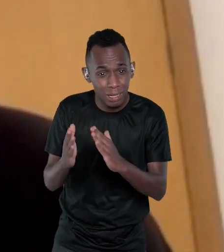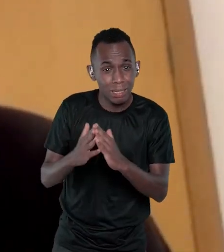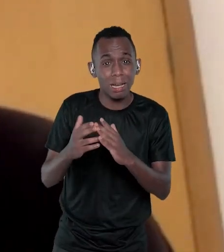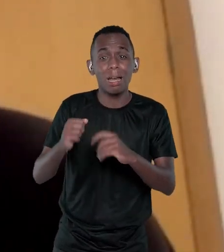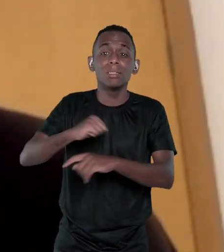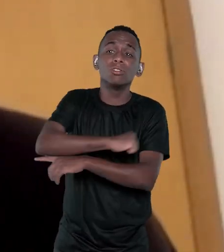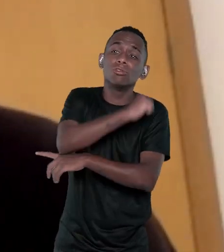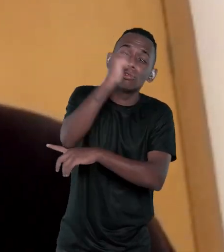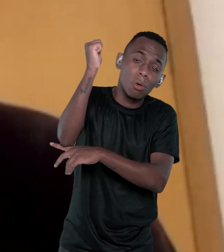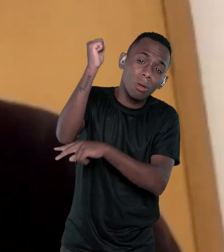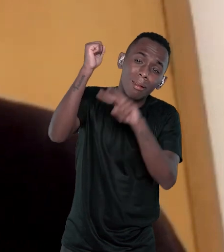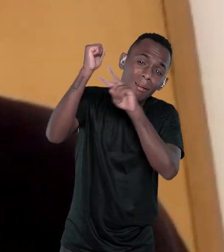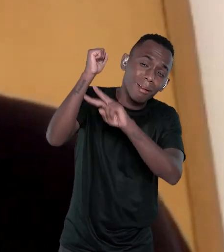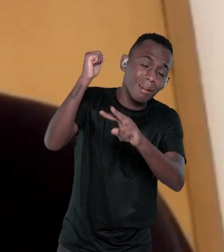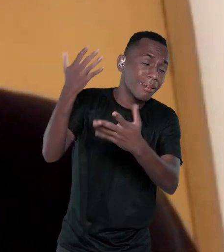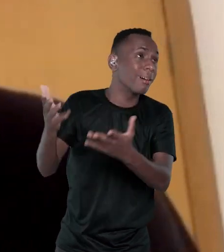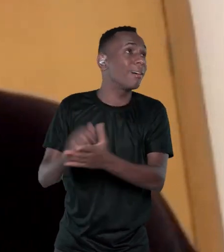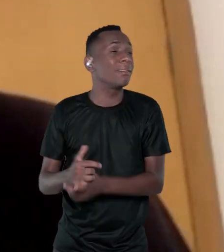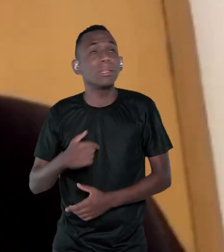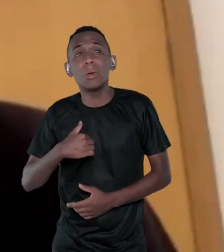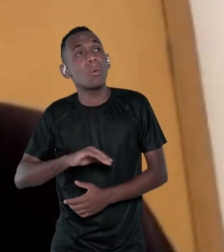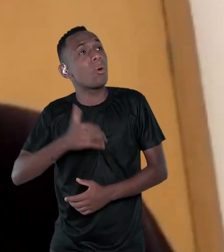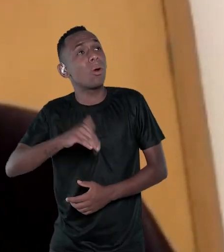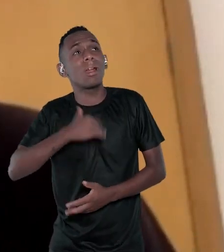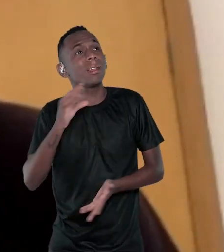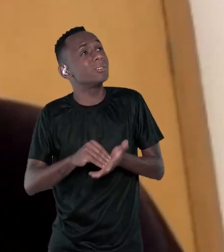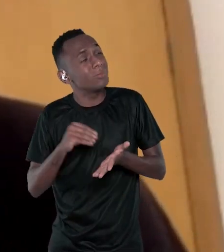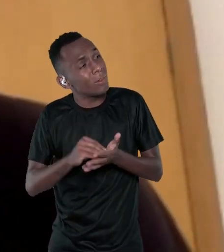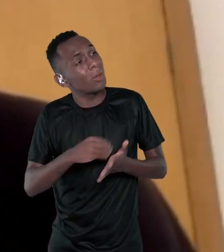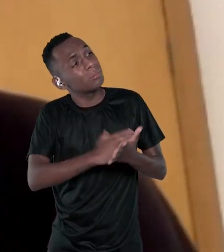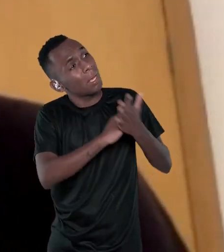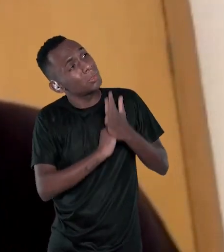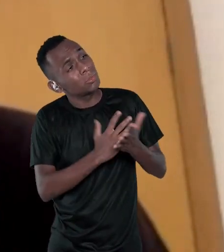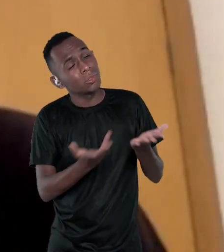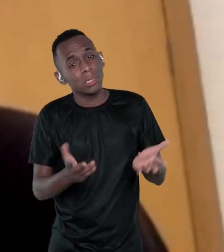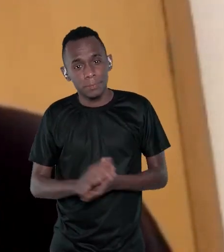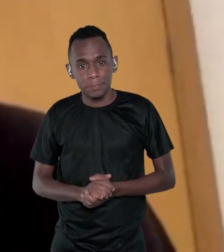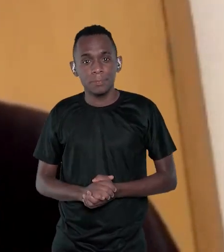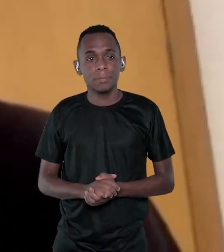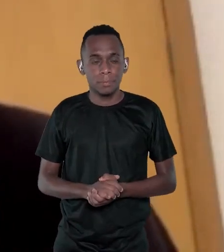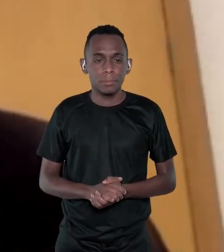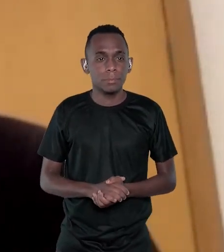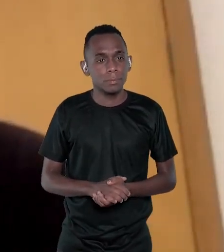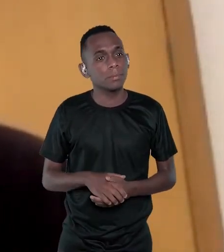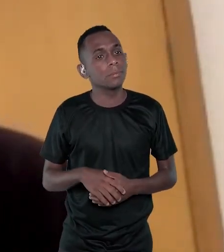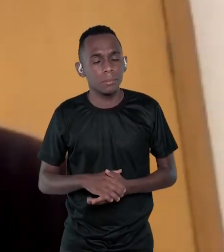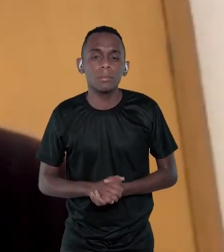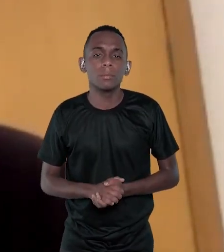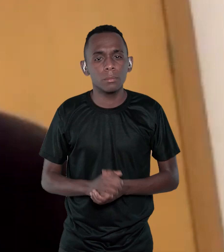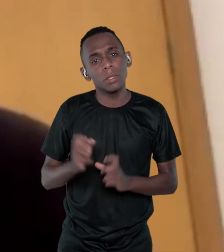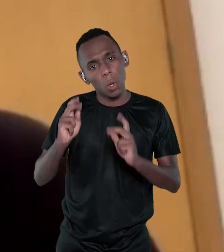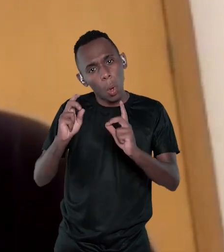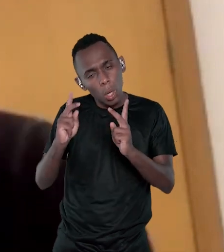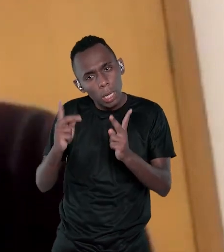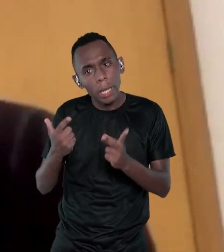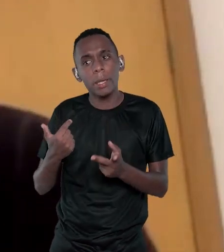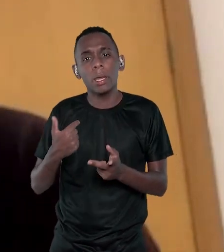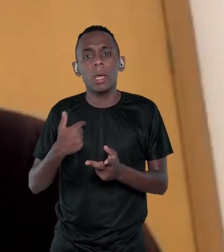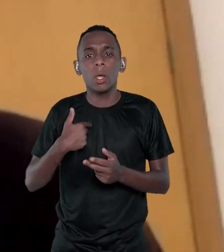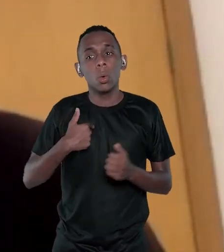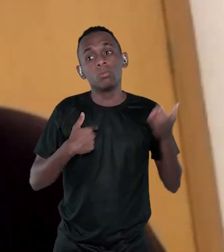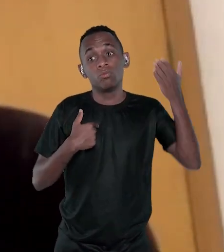em casa, está olhando ali na janela, e eu estou sem coragem, me ajuda. E tal.